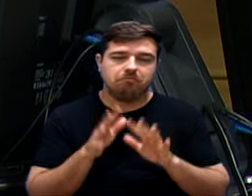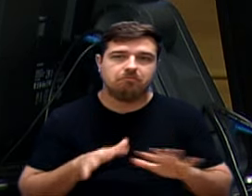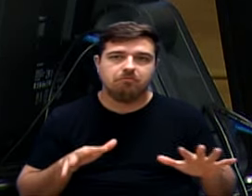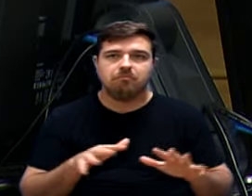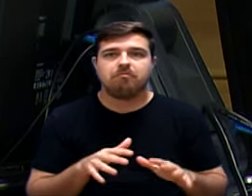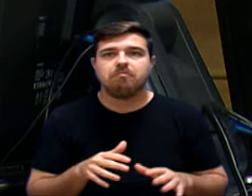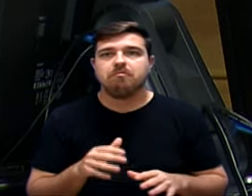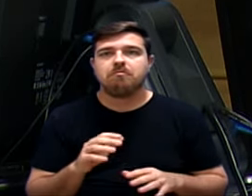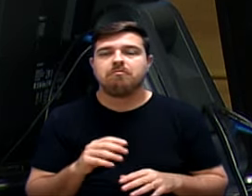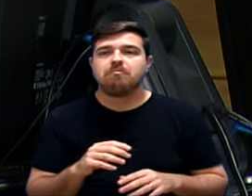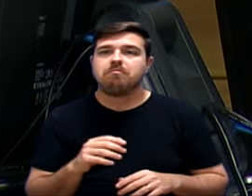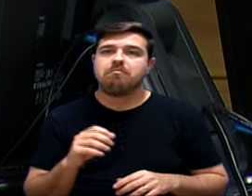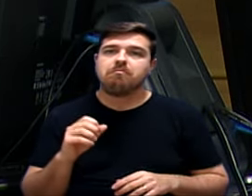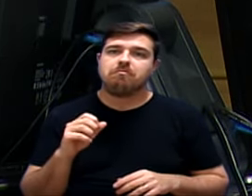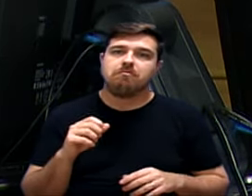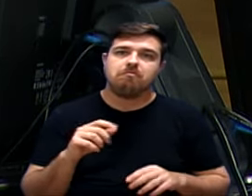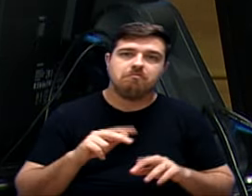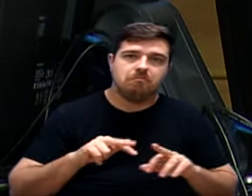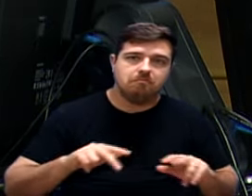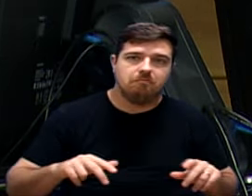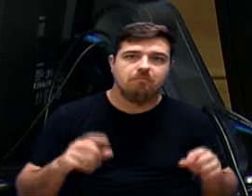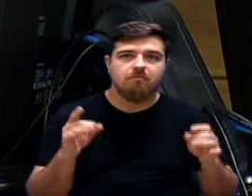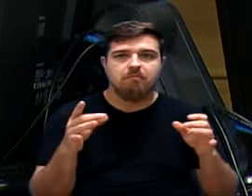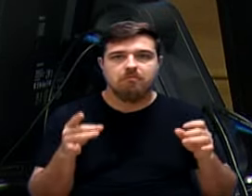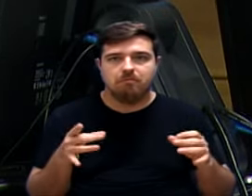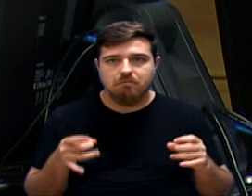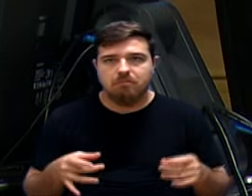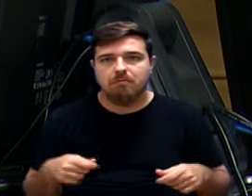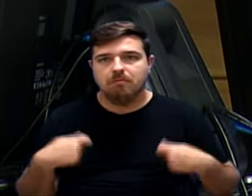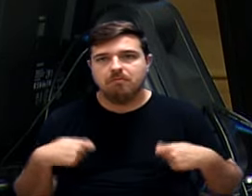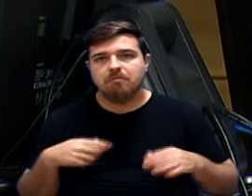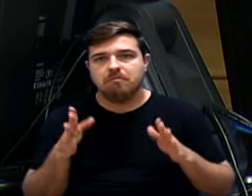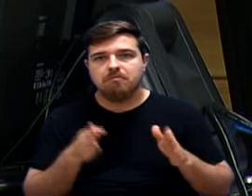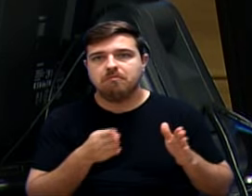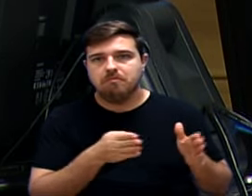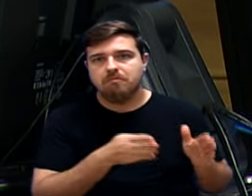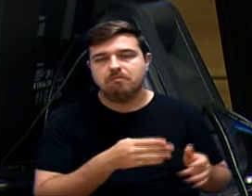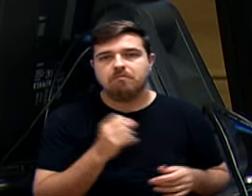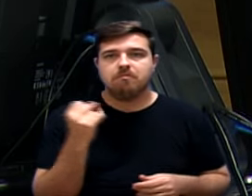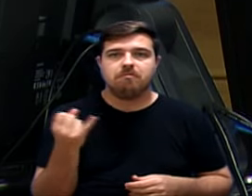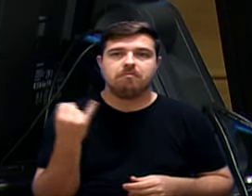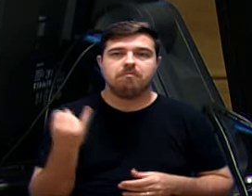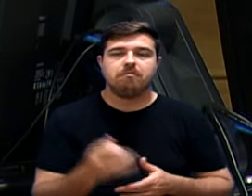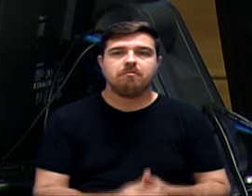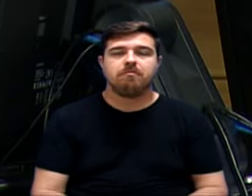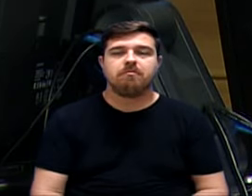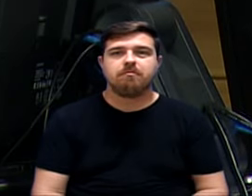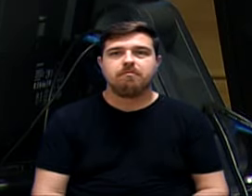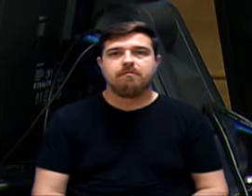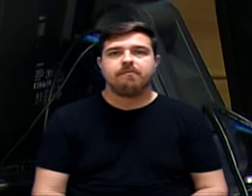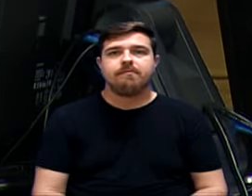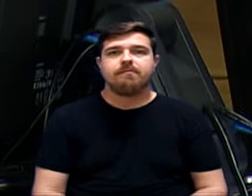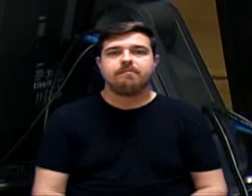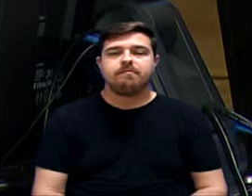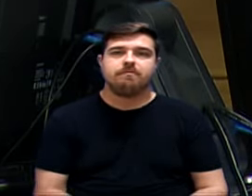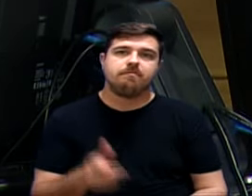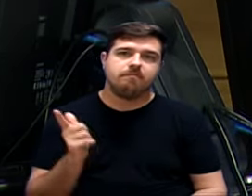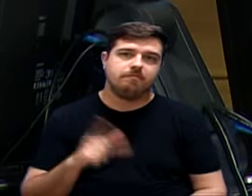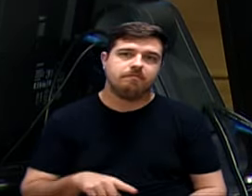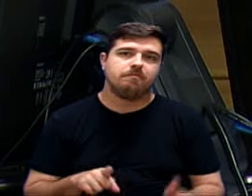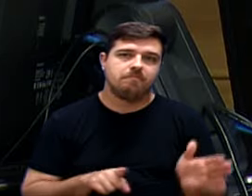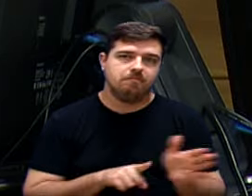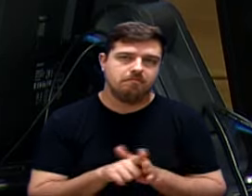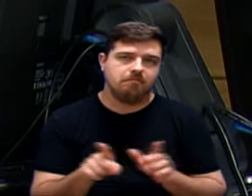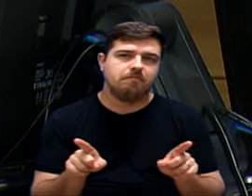microclima tudo que tá muito ligado essa questão das mudanças climáticas né Eh uma coisa que eu já perguntei